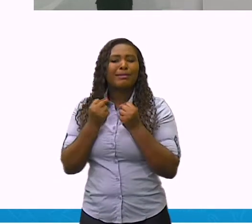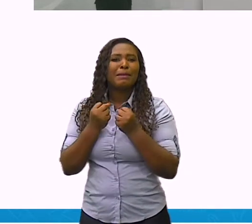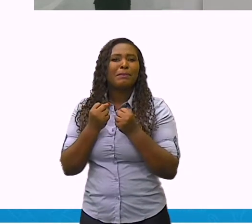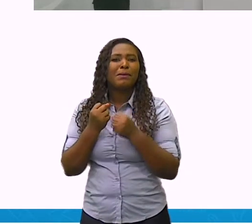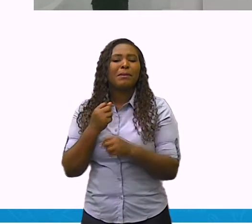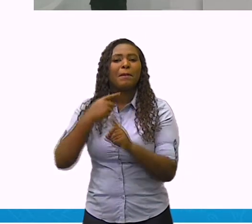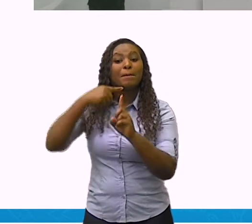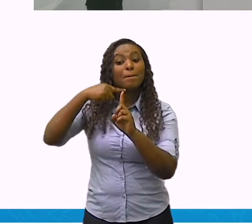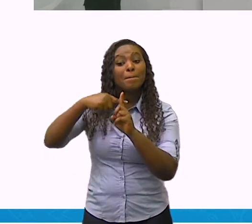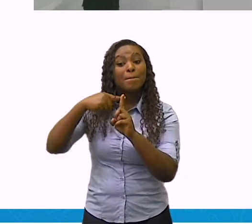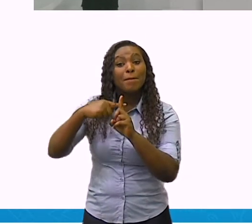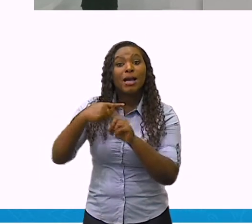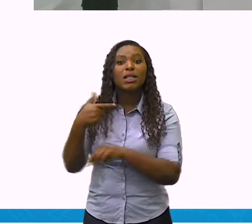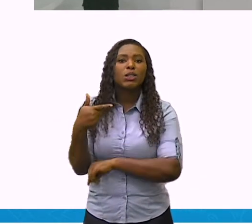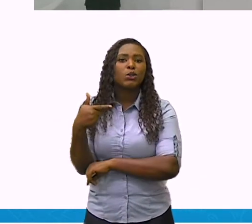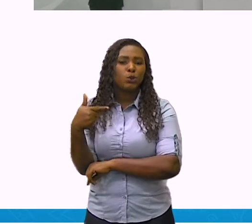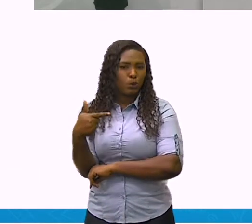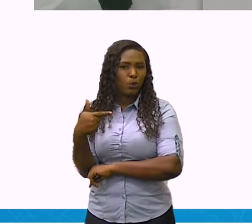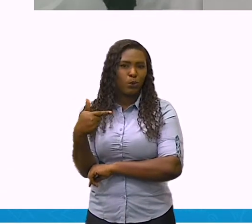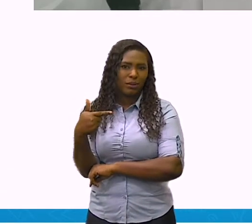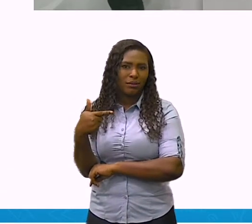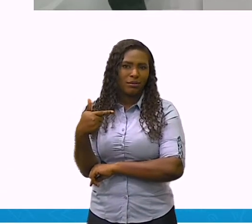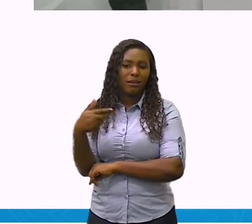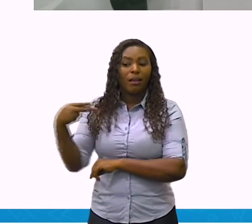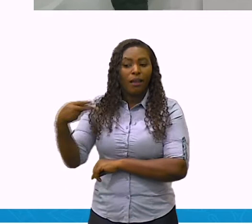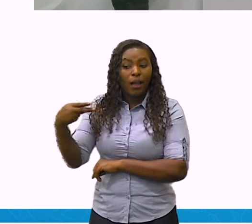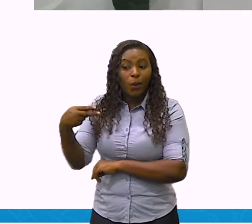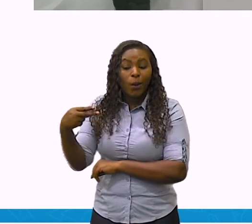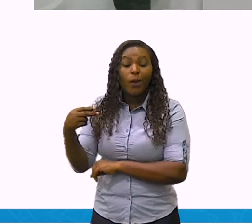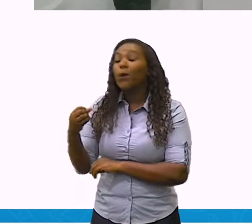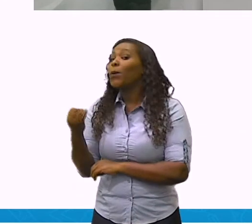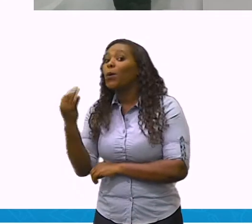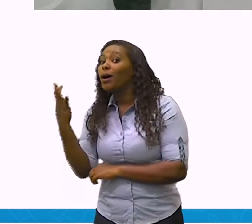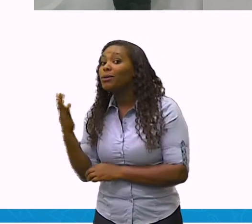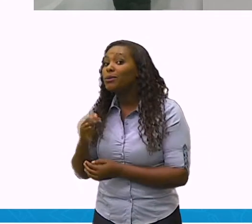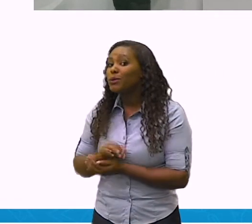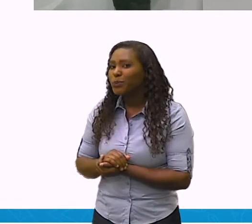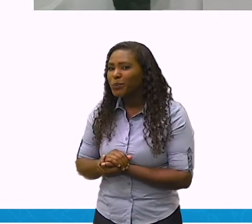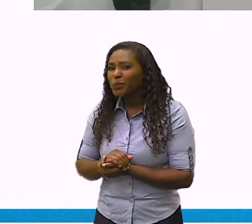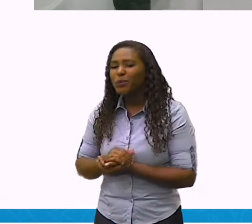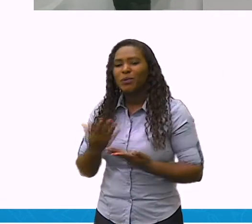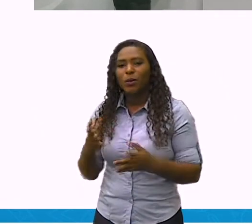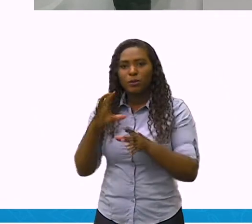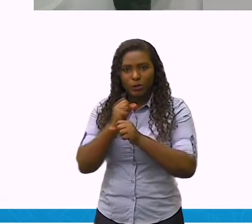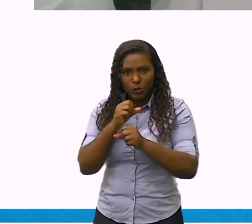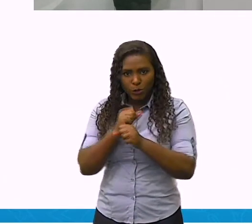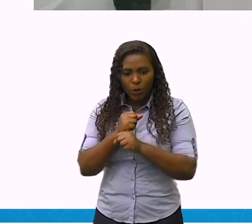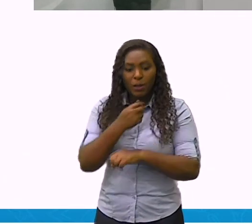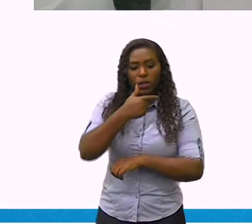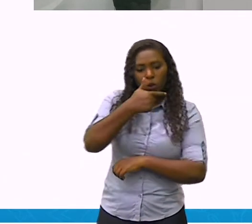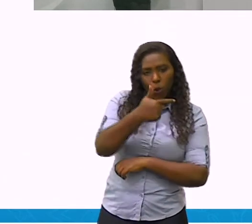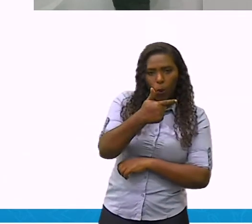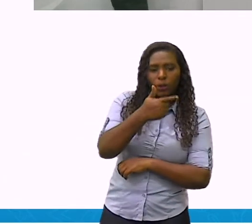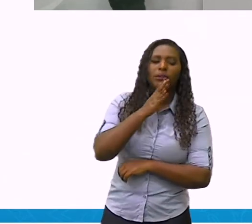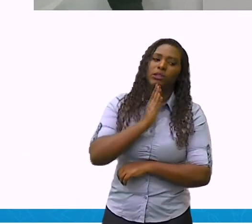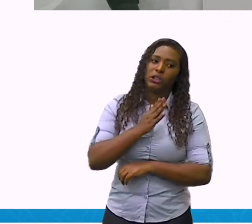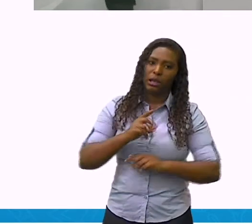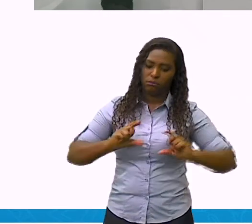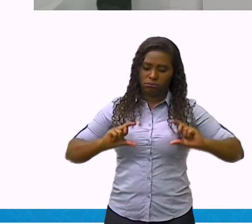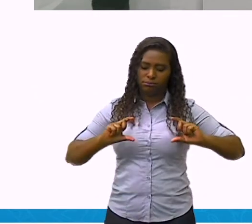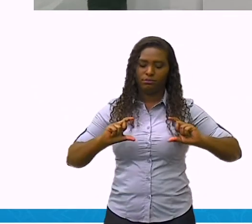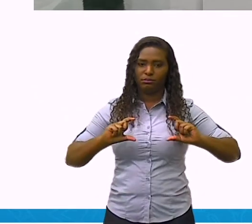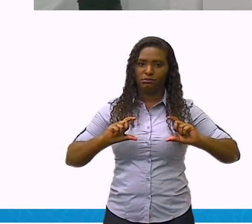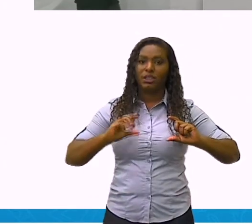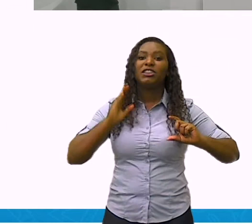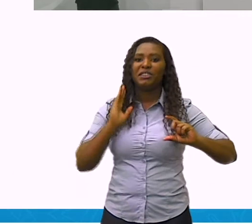de R$2. Quantos reais ele tem agora? Então, o R$2 que ele já tinha, mais o R$2 que ele ganhou. Então, ele